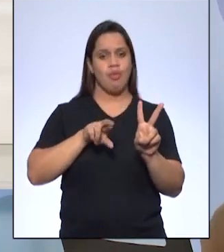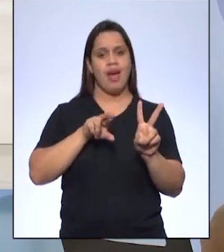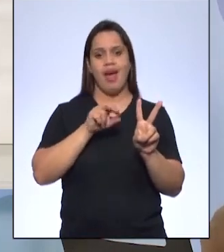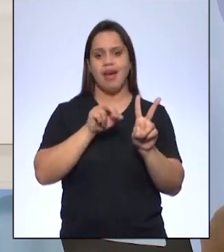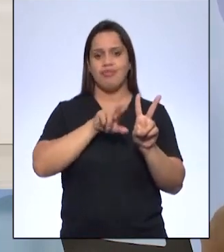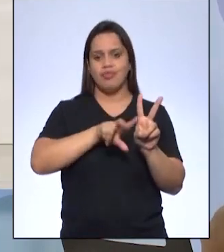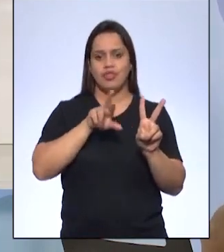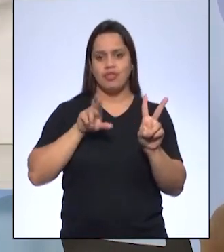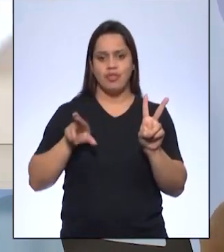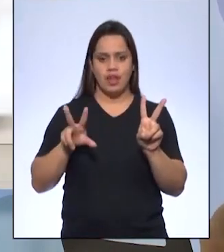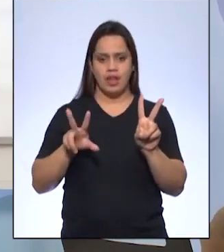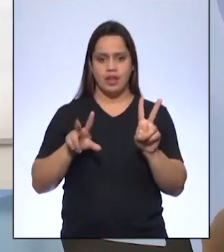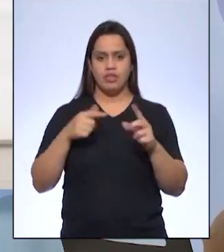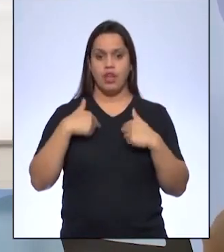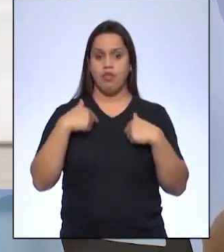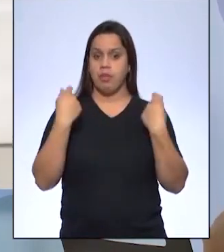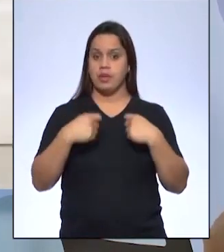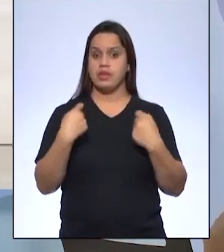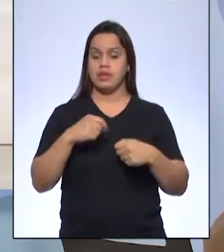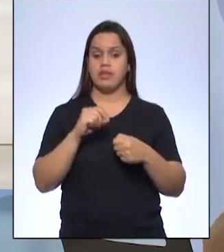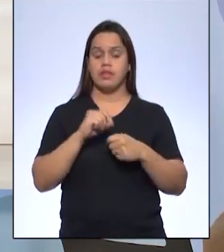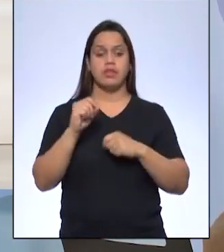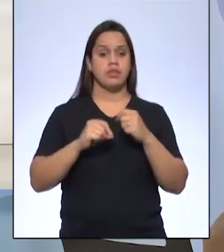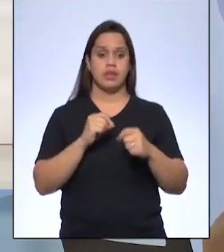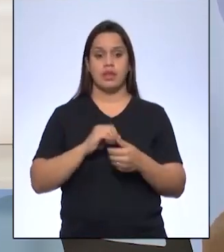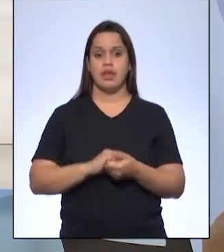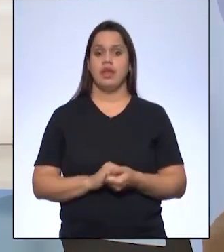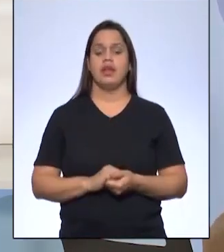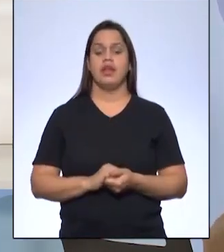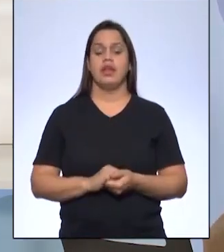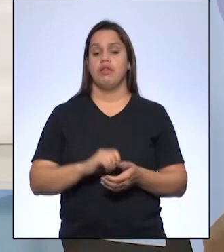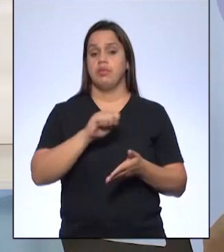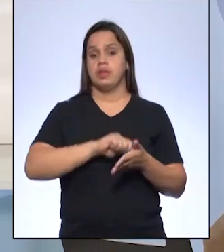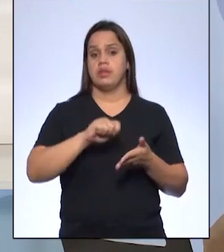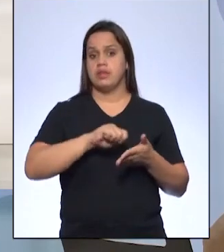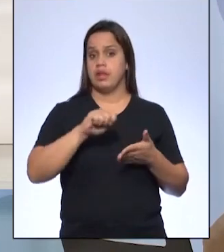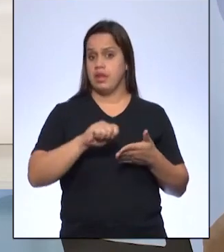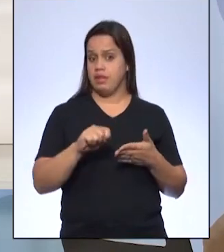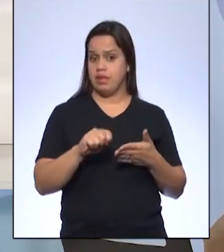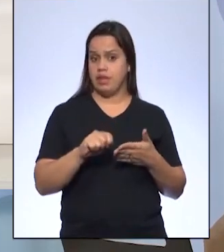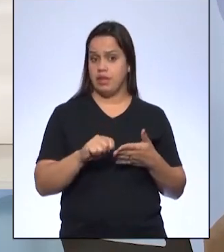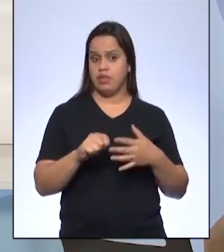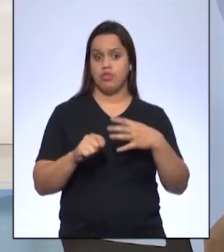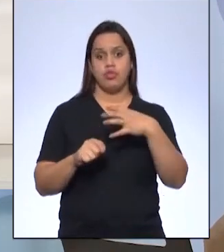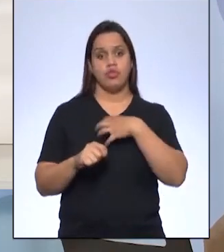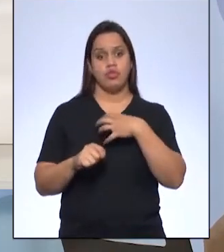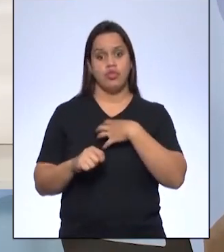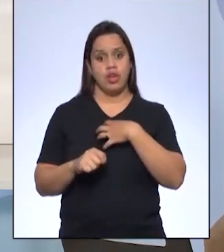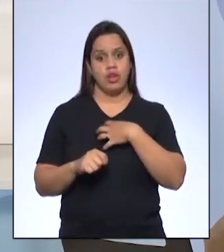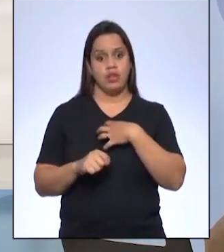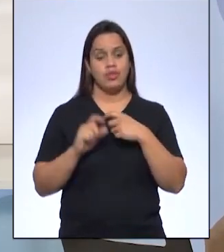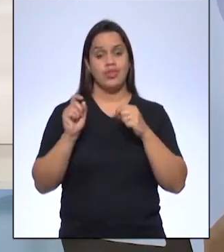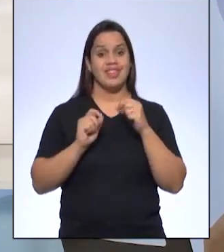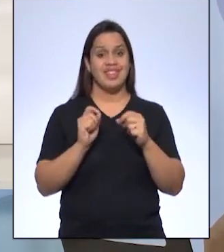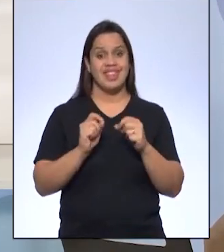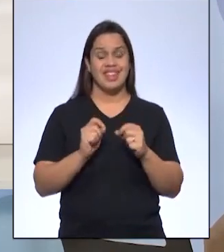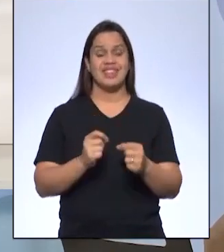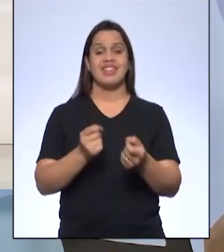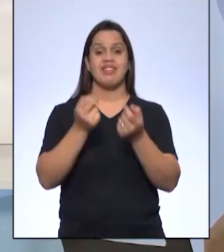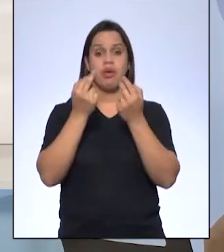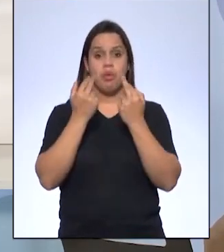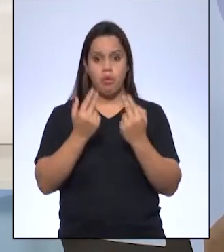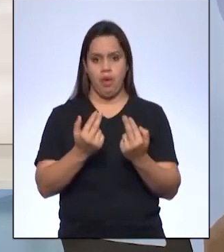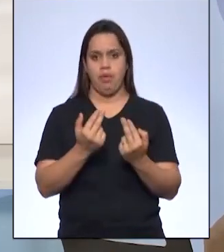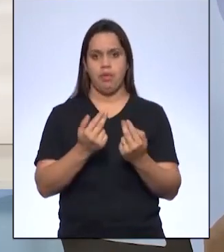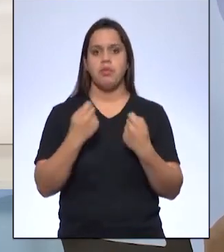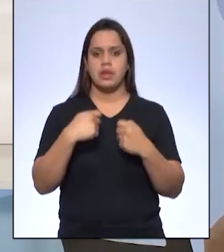eu precisarei escrever esse radical de uma forma que ele seja